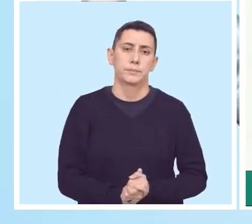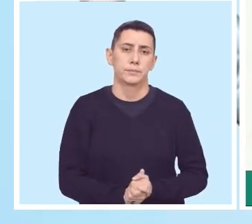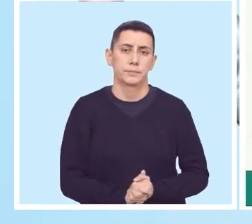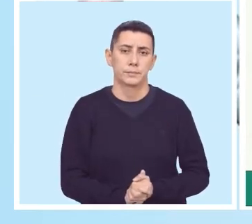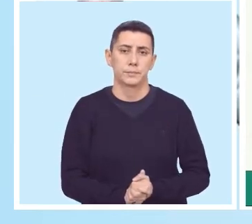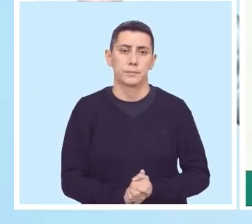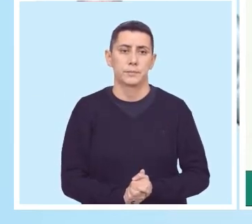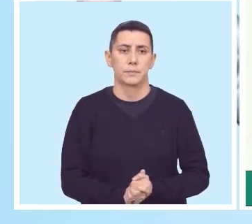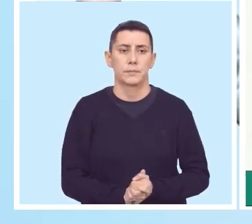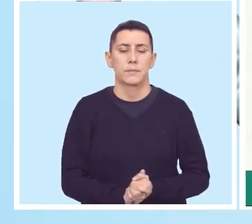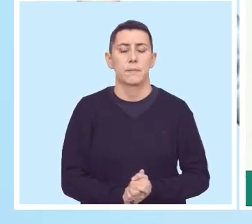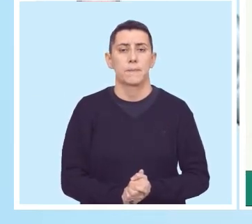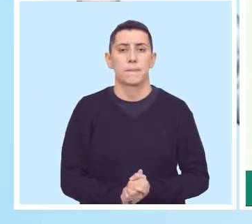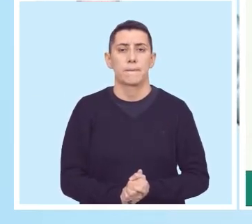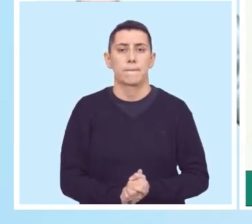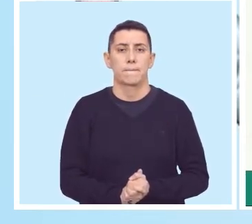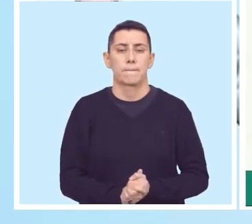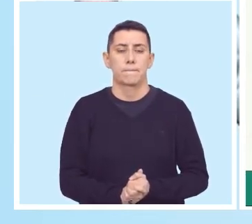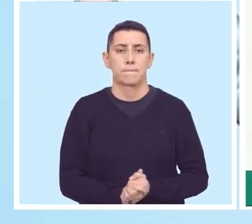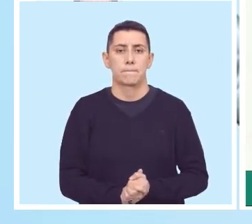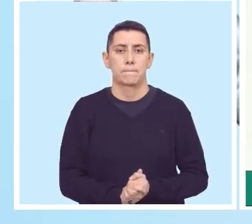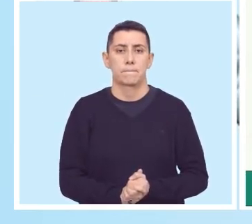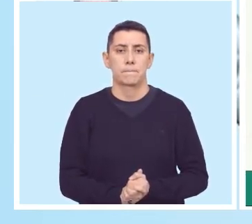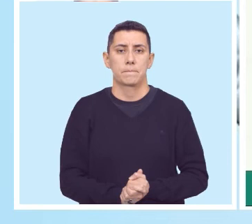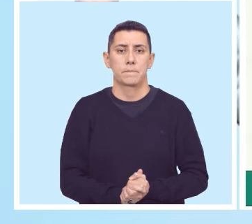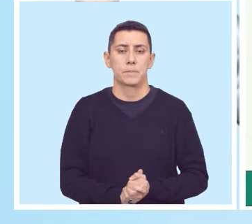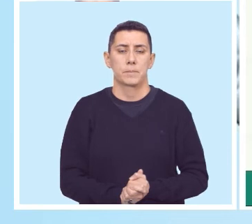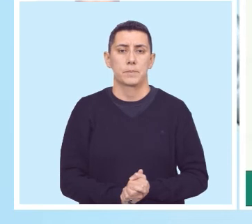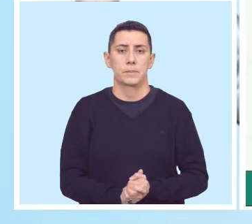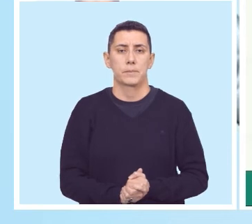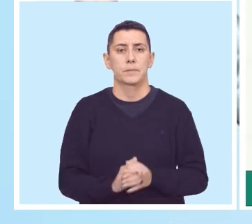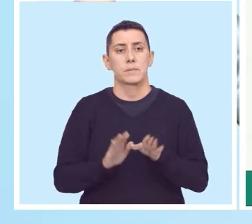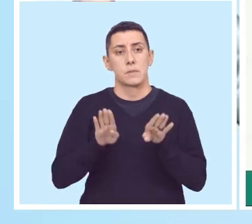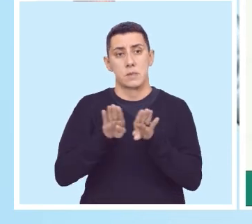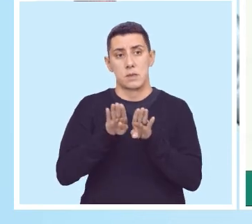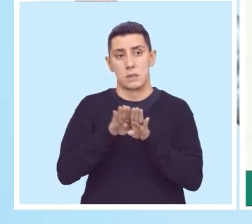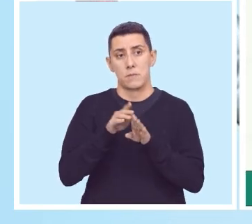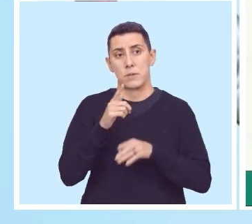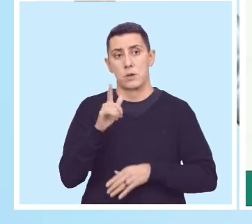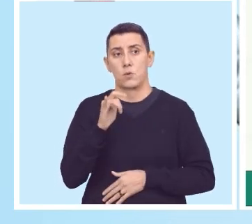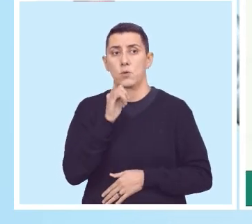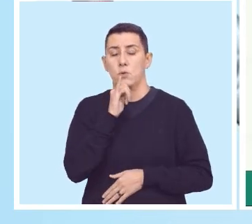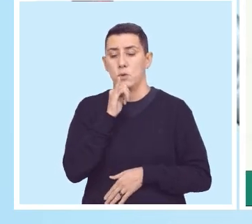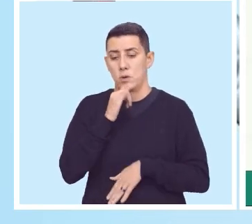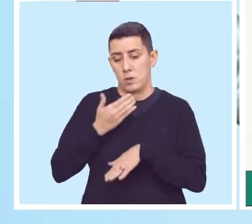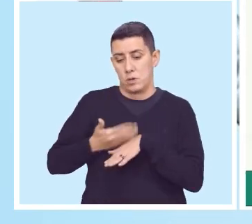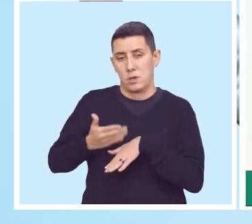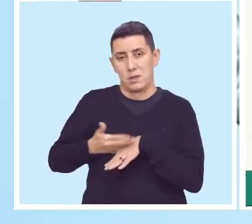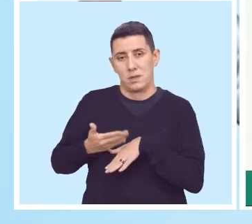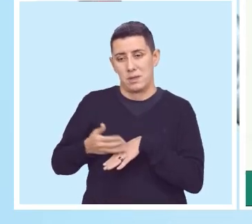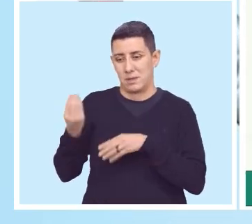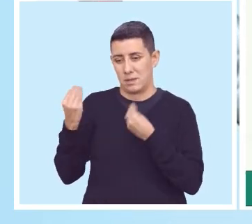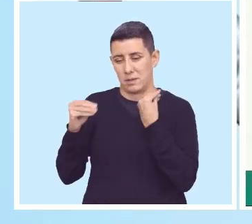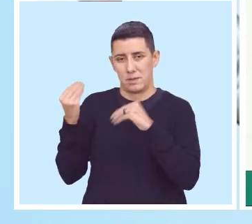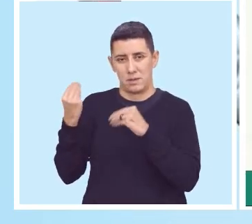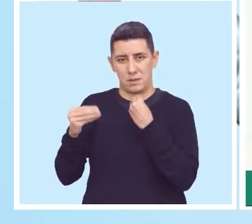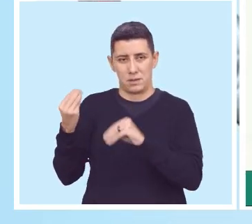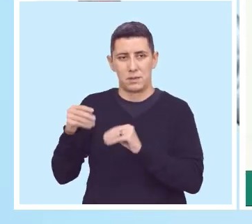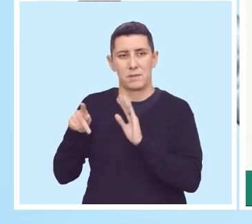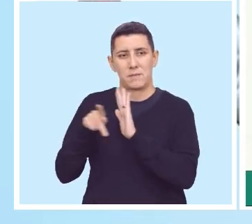Vale ressaltar que o modelo treinado por meio do serviço